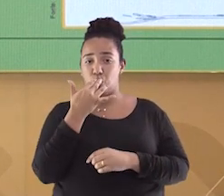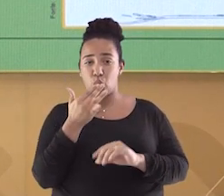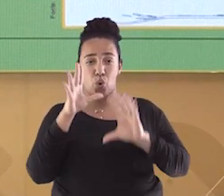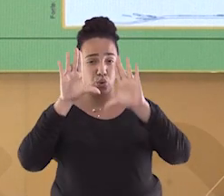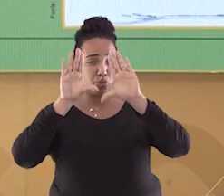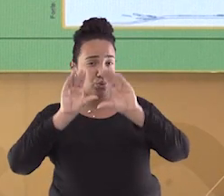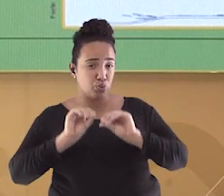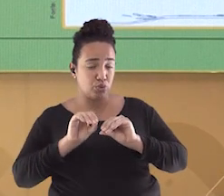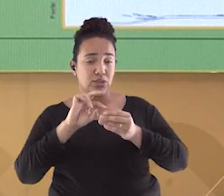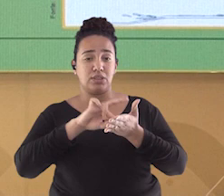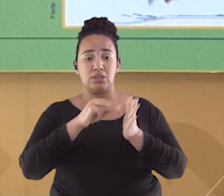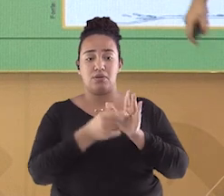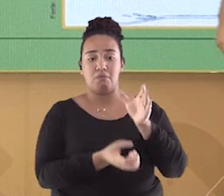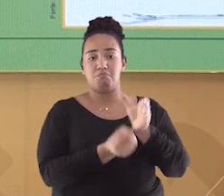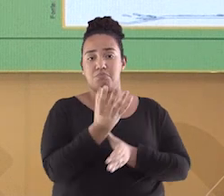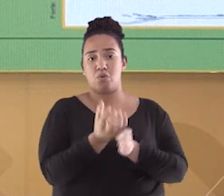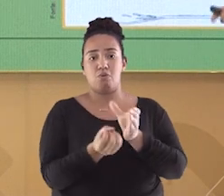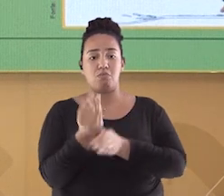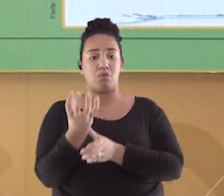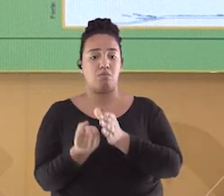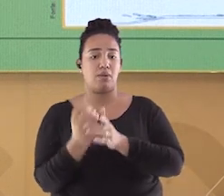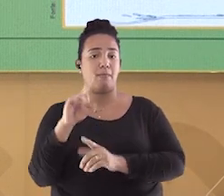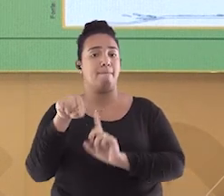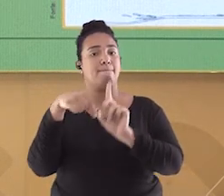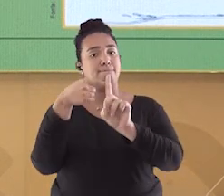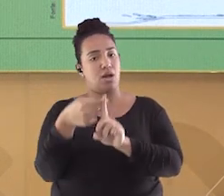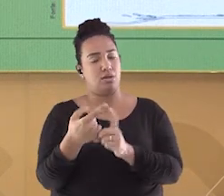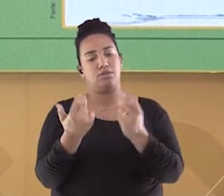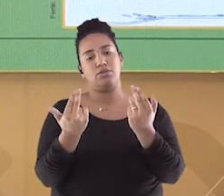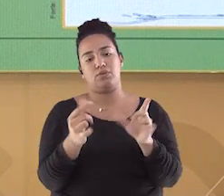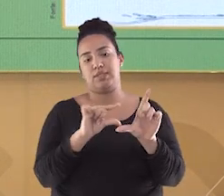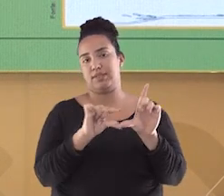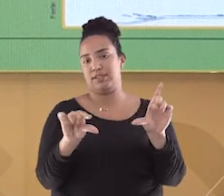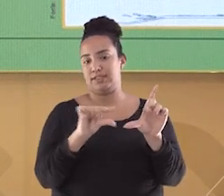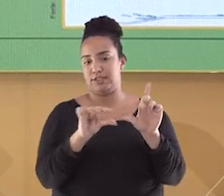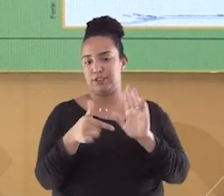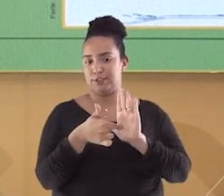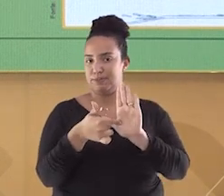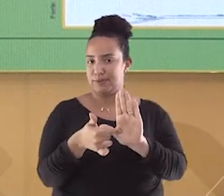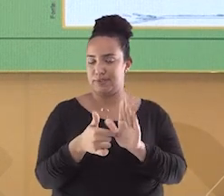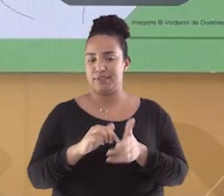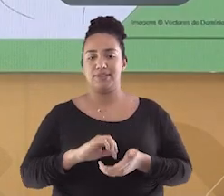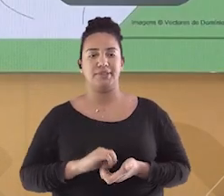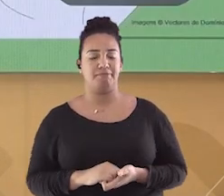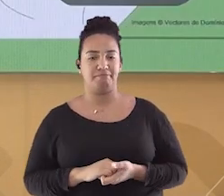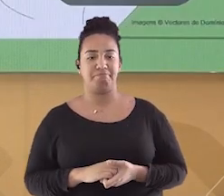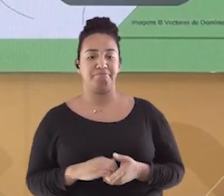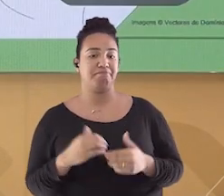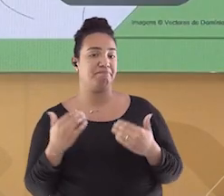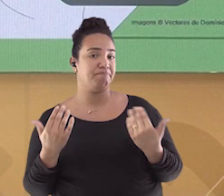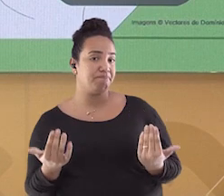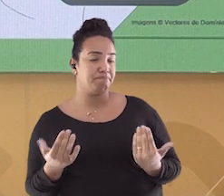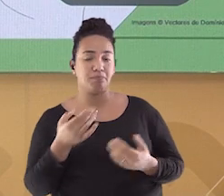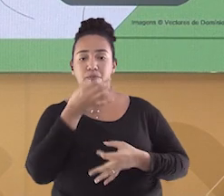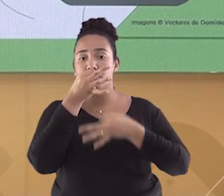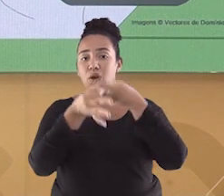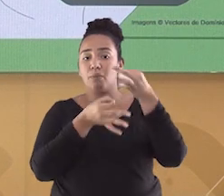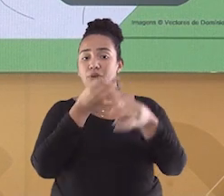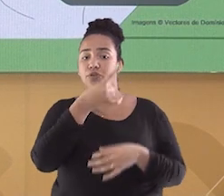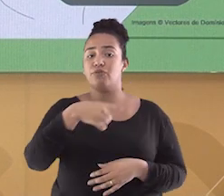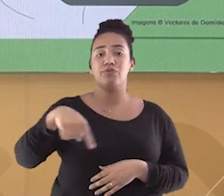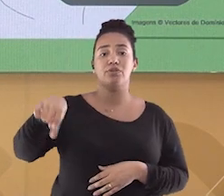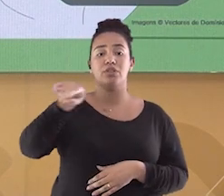a produção, como aqui na legenda indica. E aí, o que você achou de